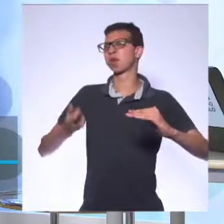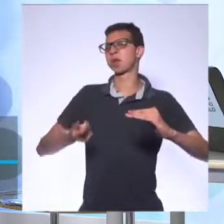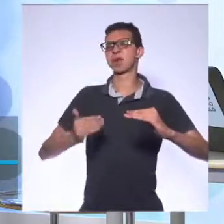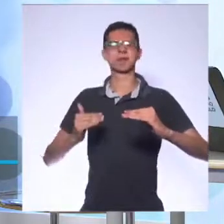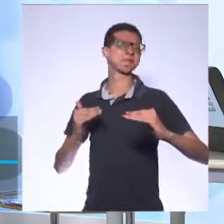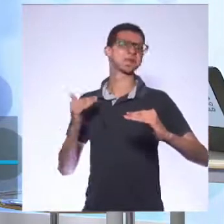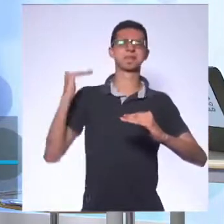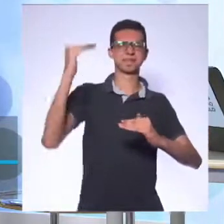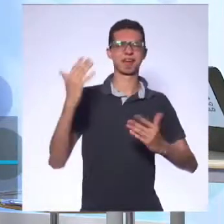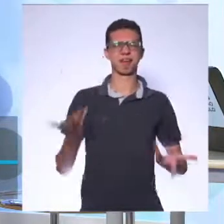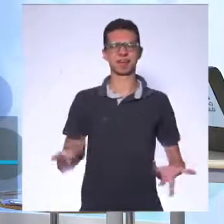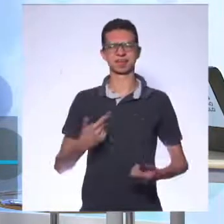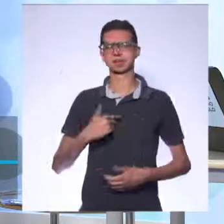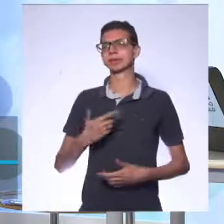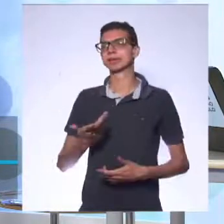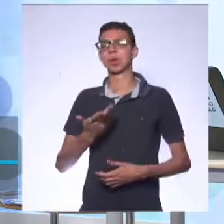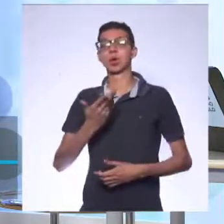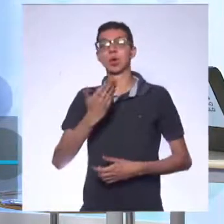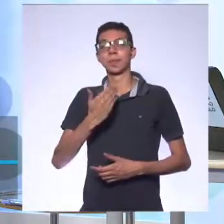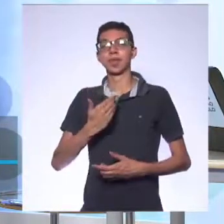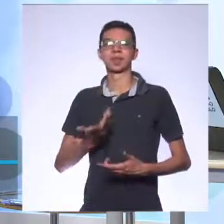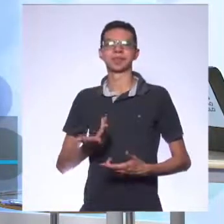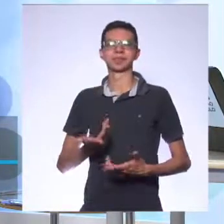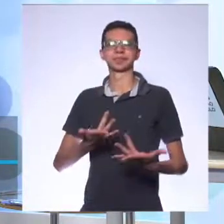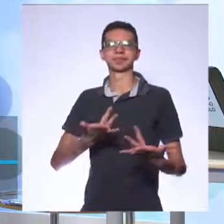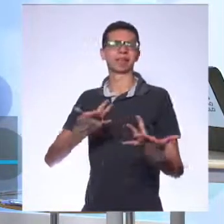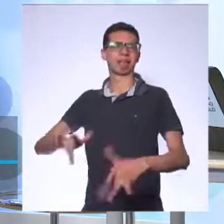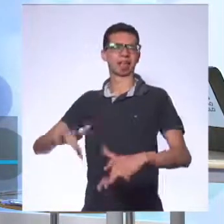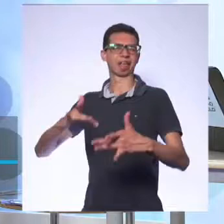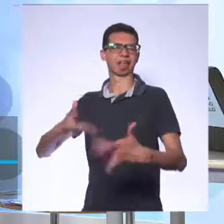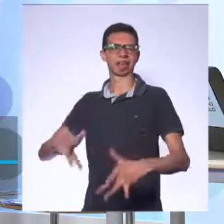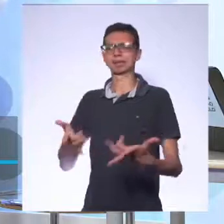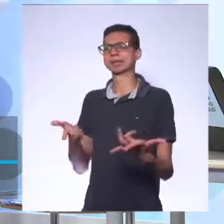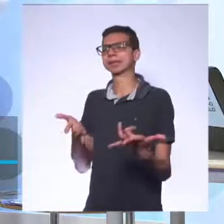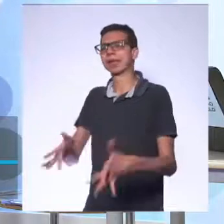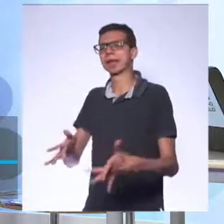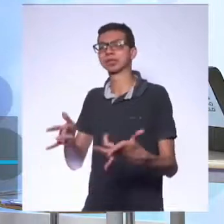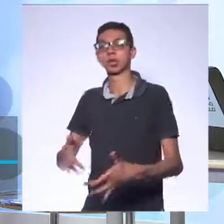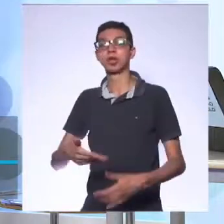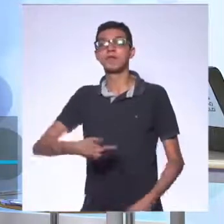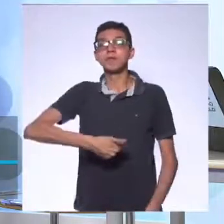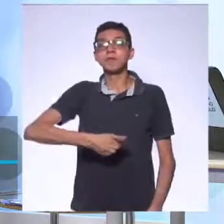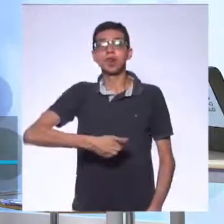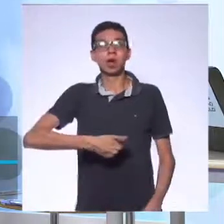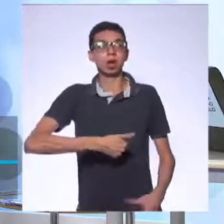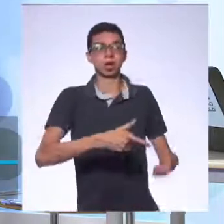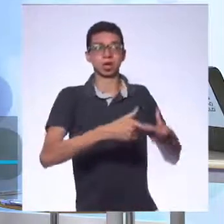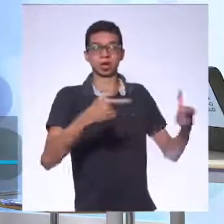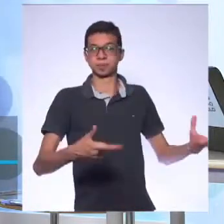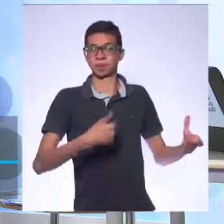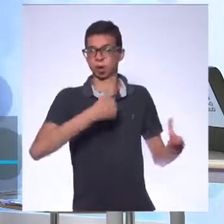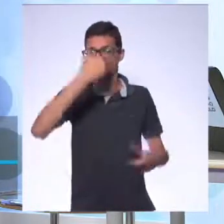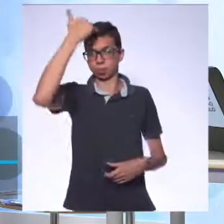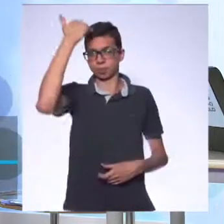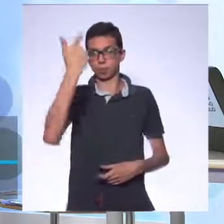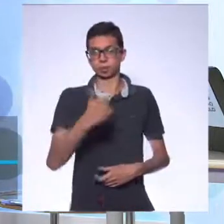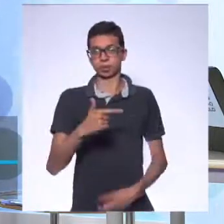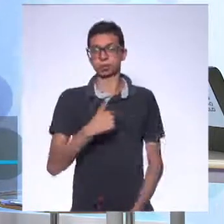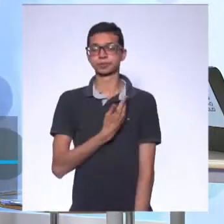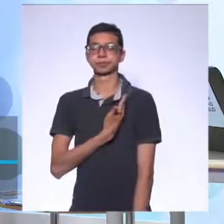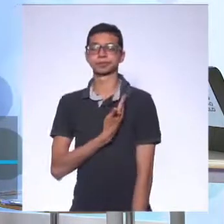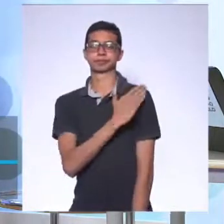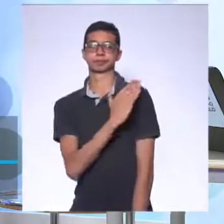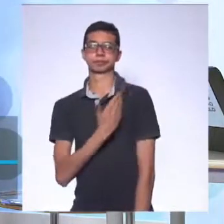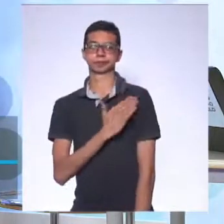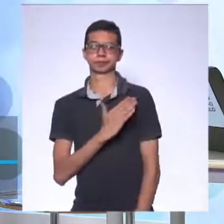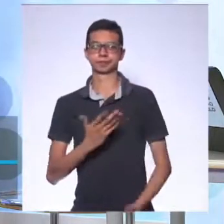enquanto tem gente passando fome, eu estou jogando comida fora. Ah, eu não tenho culpa das pessoas que estão passando fome. Bom, não sei até onde aquilo